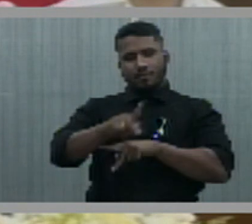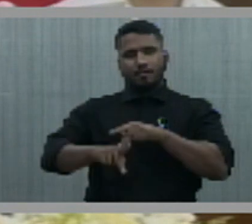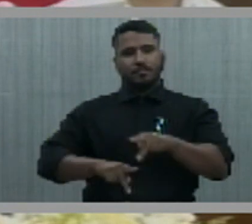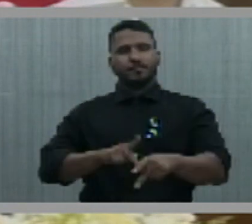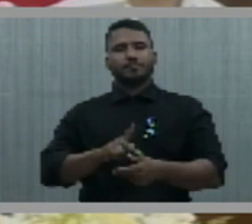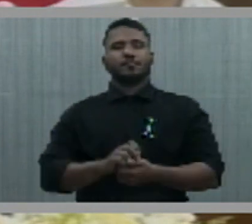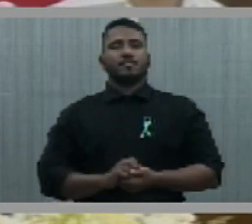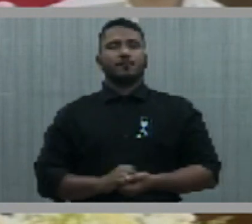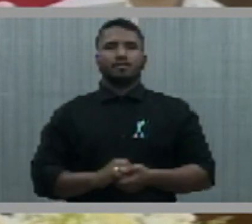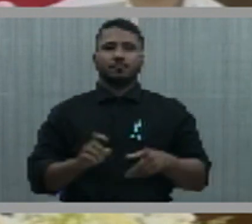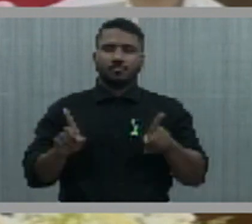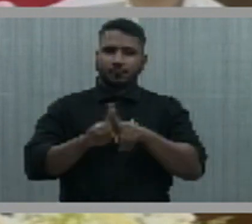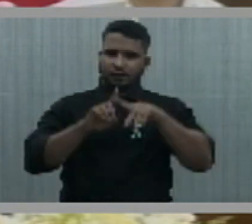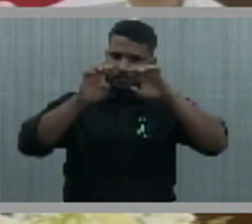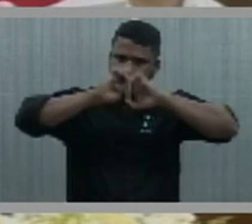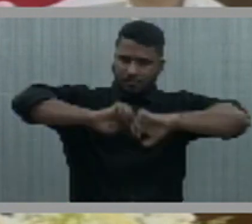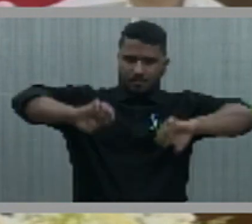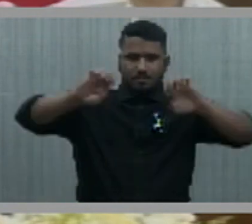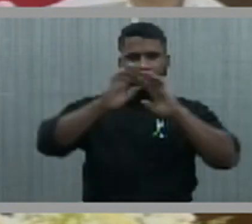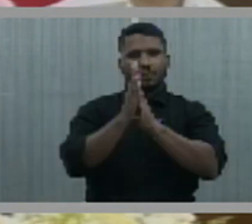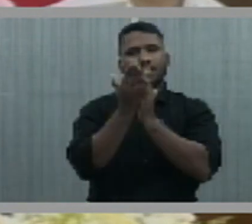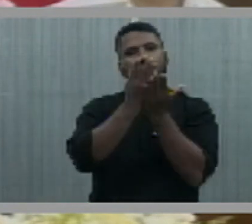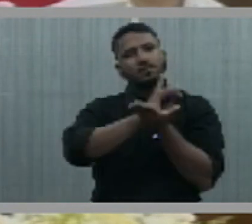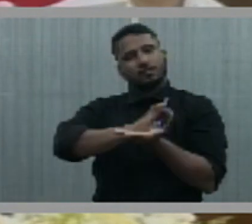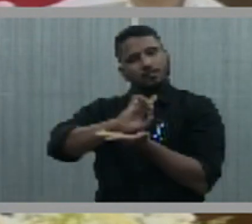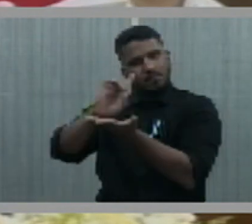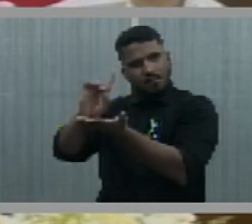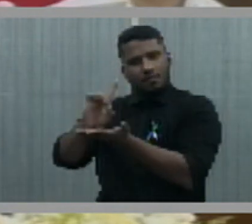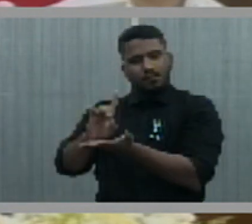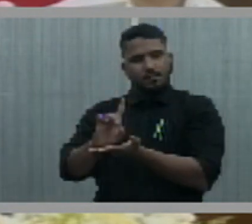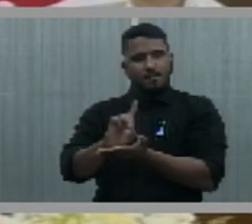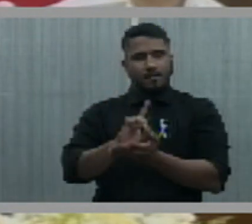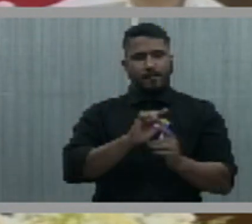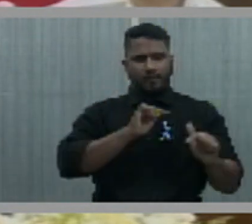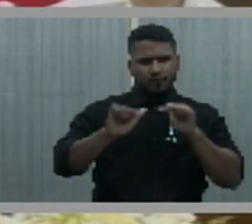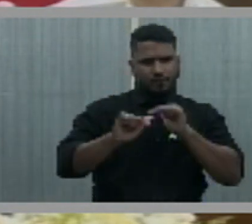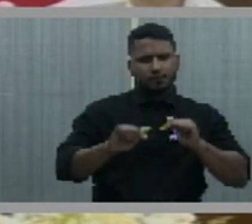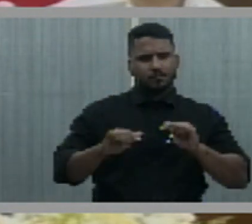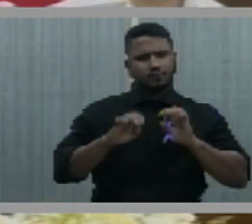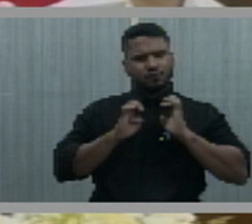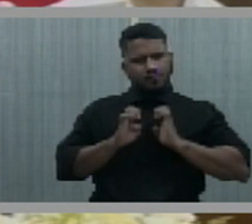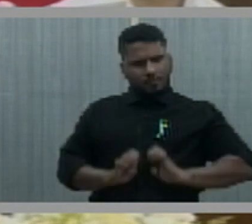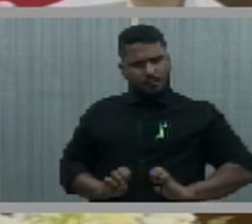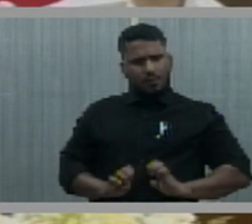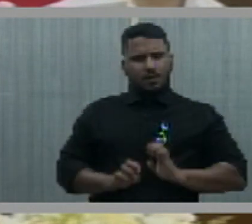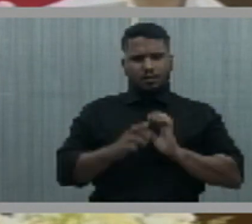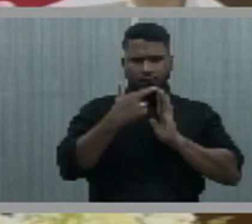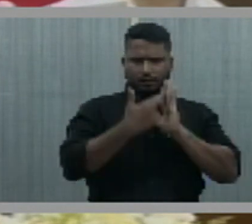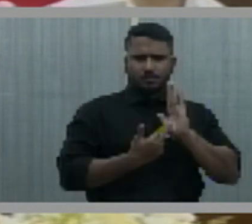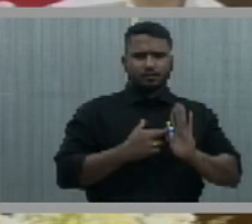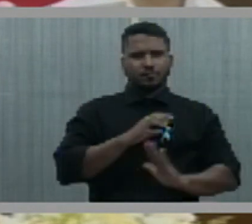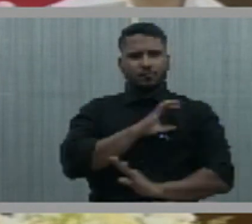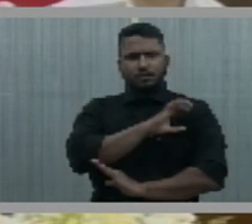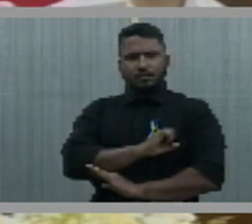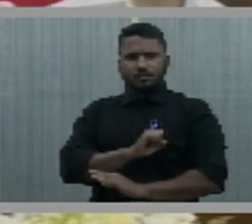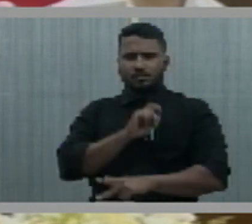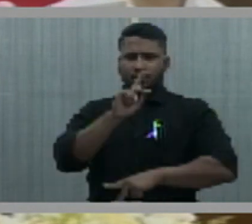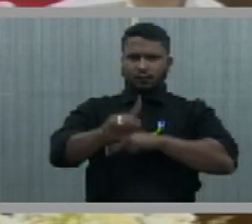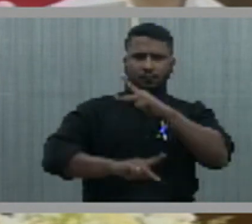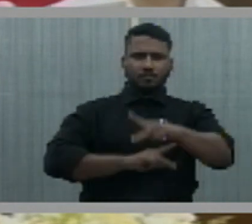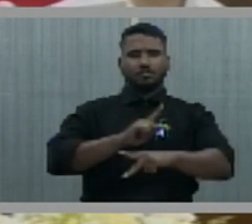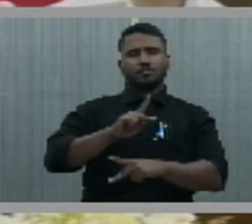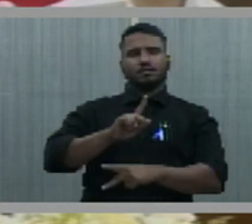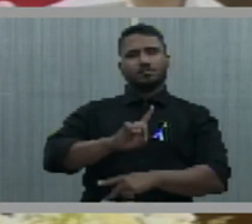da disseminação do Evangelho, realizado com dedicação, disciplina e amor ao povo de